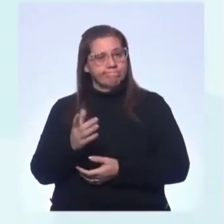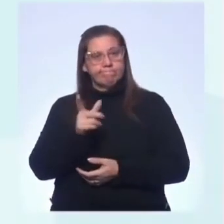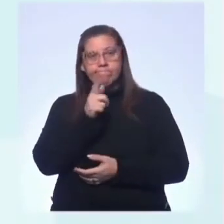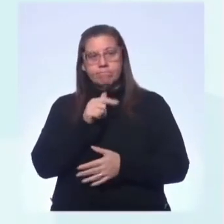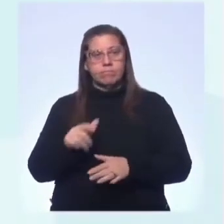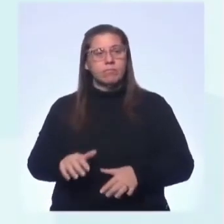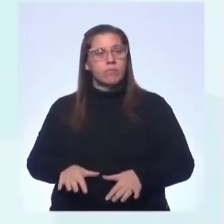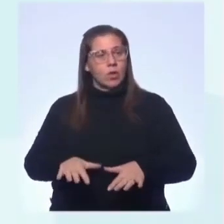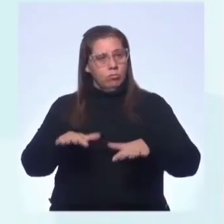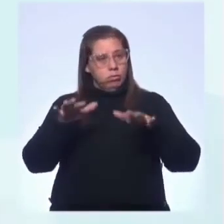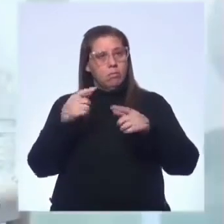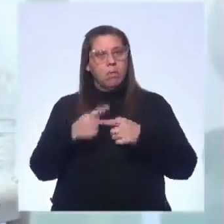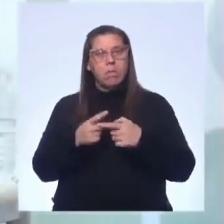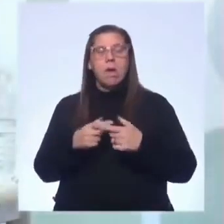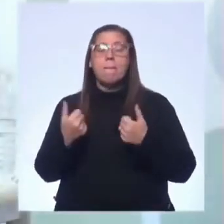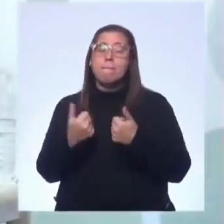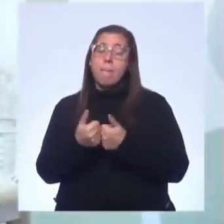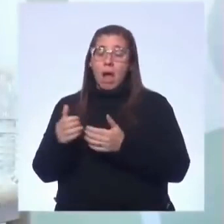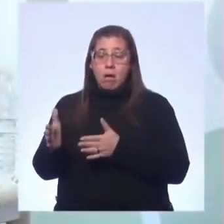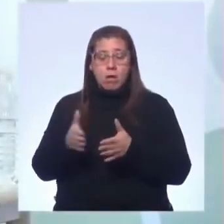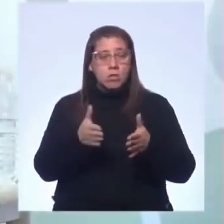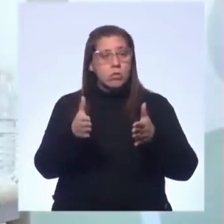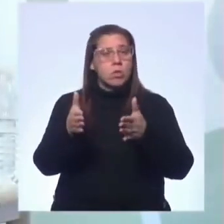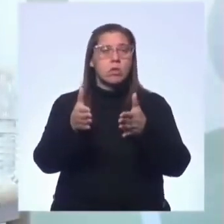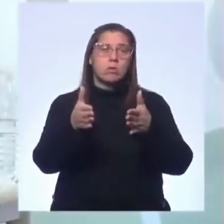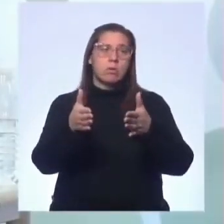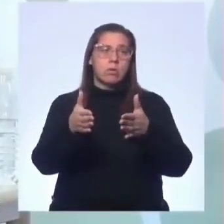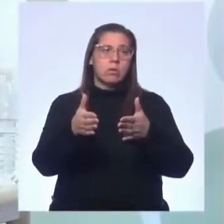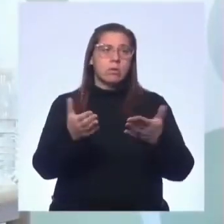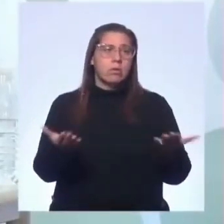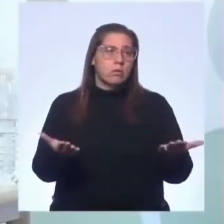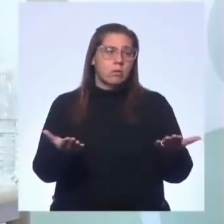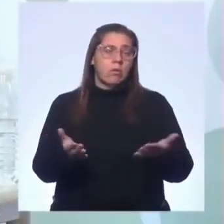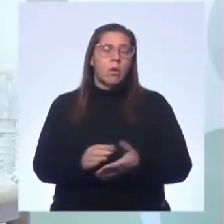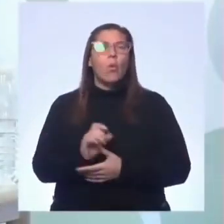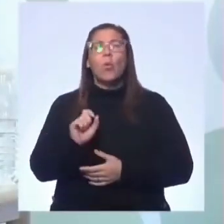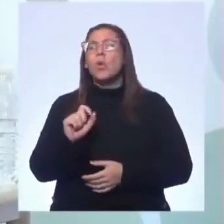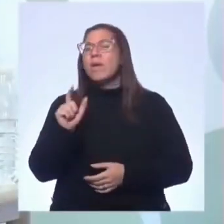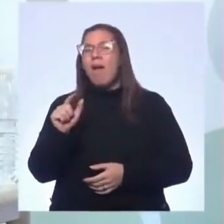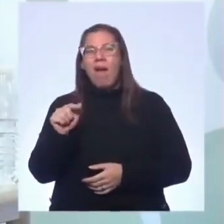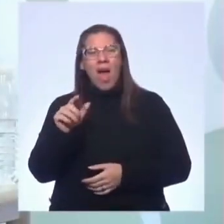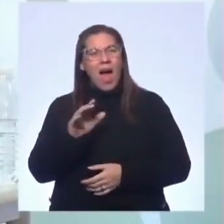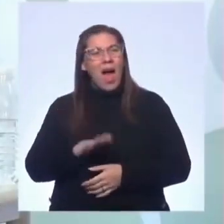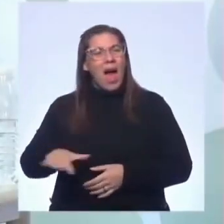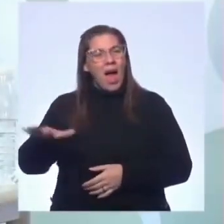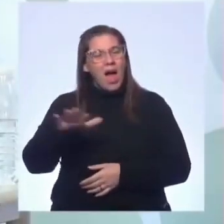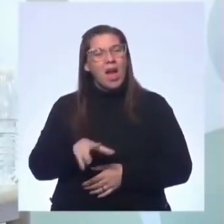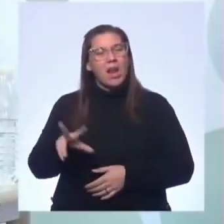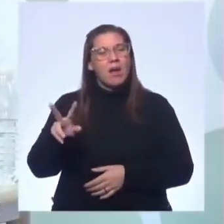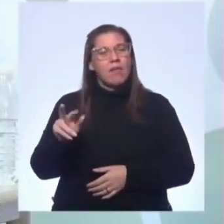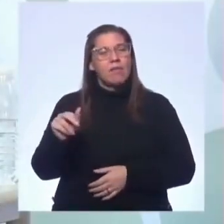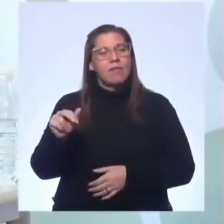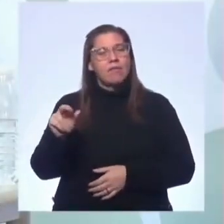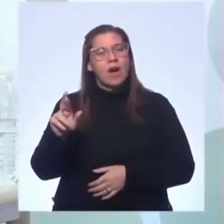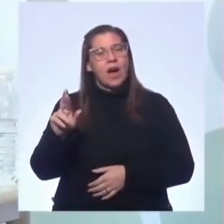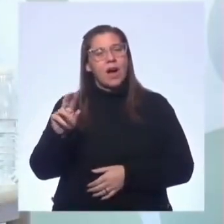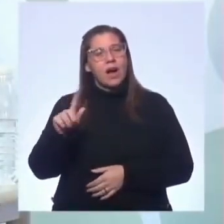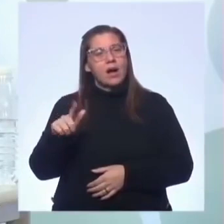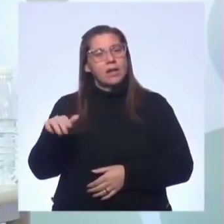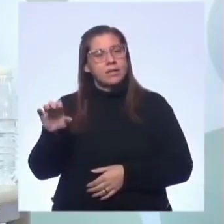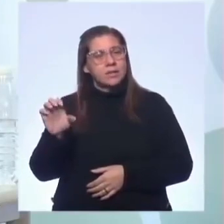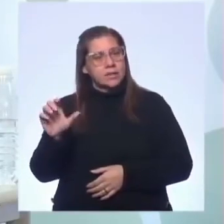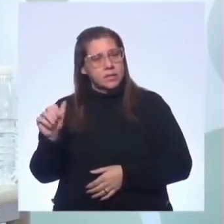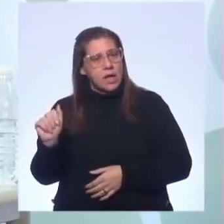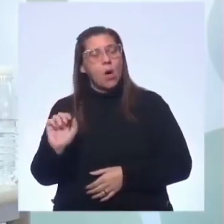em branco, que estão aí às margens do rio, são áreas de várzea, né? O que são essas áreas de várzeas? São áreas de épocas de cheia,